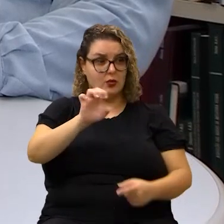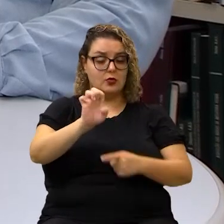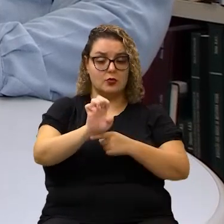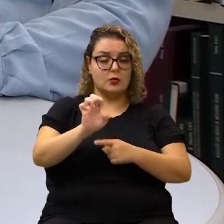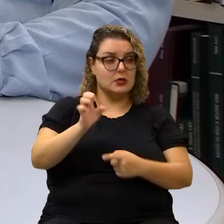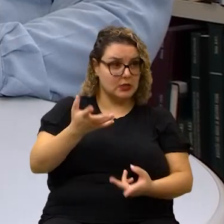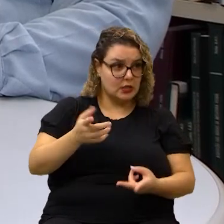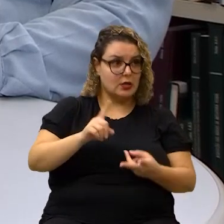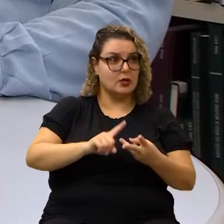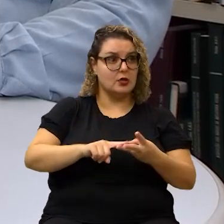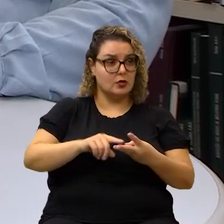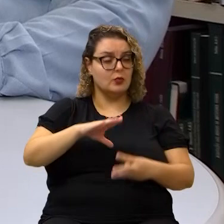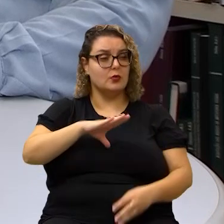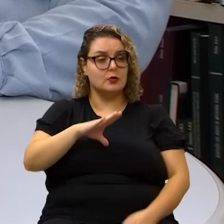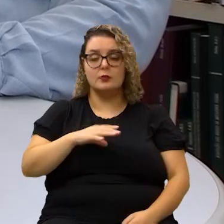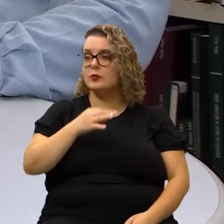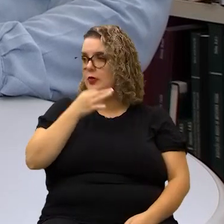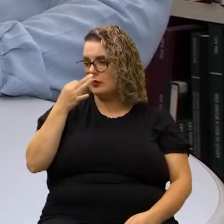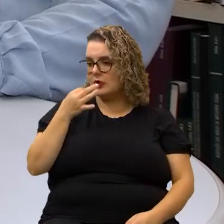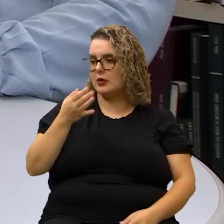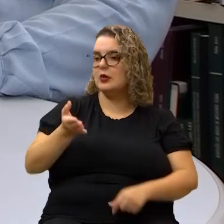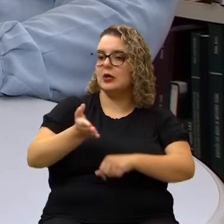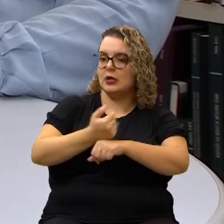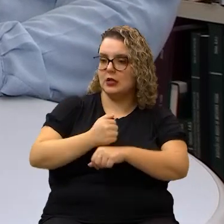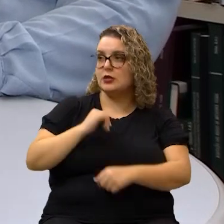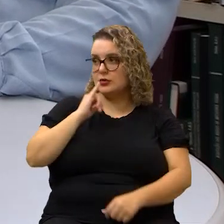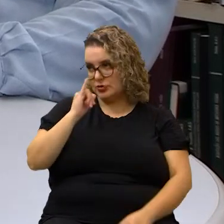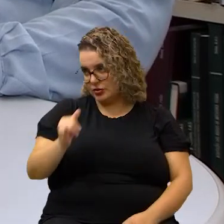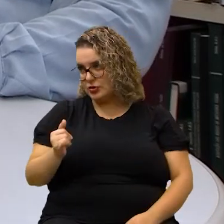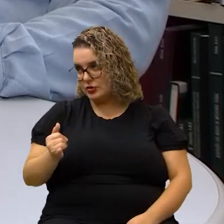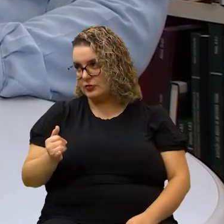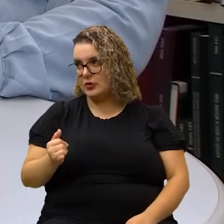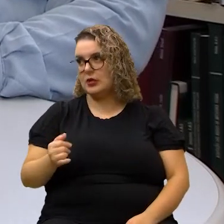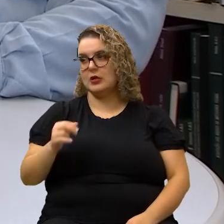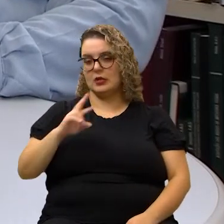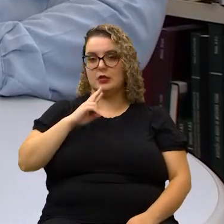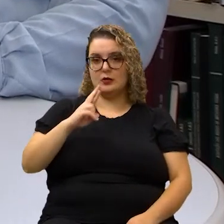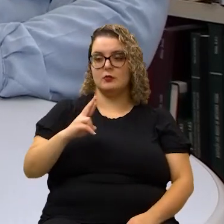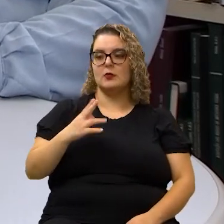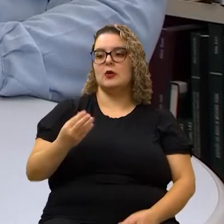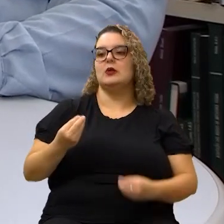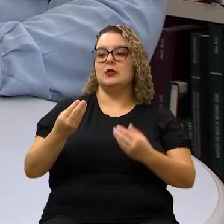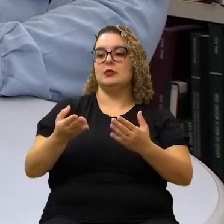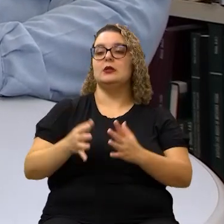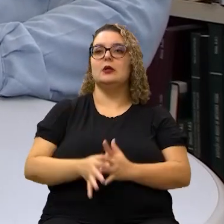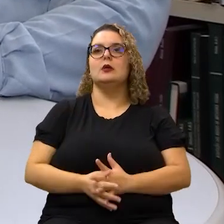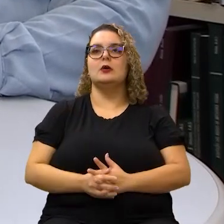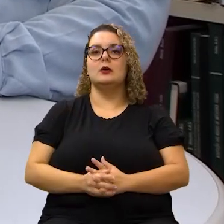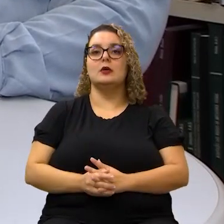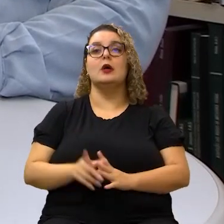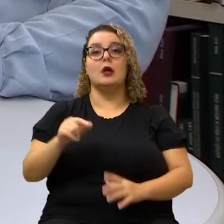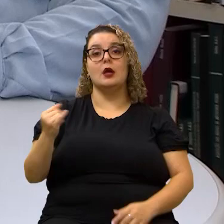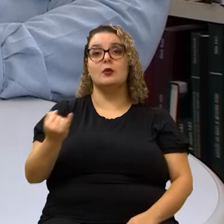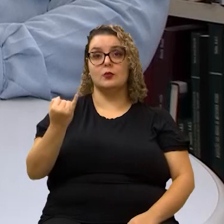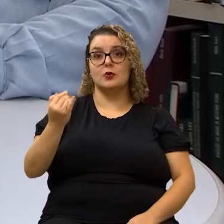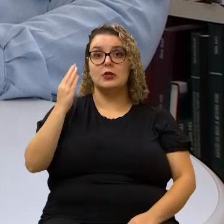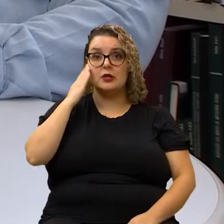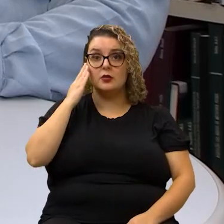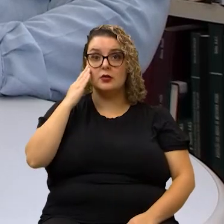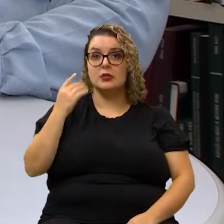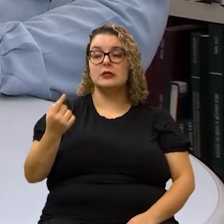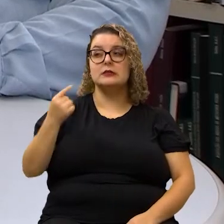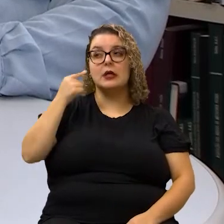federais, estaduais e municipais, né? Perfeito. Antes de responder especificamente essa resposta, de dar essa resposta, é importante entender